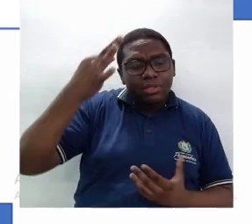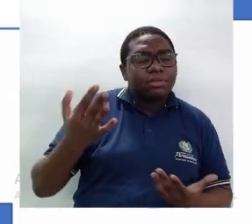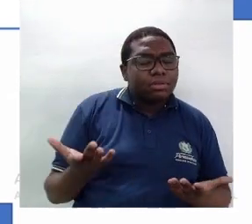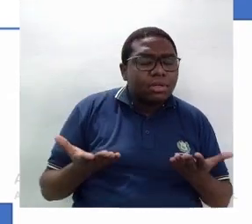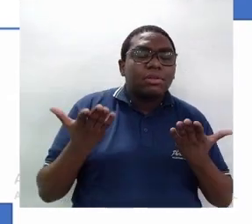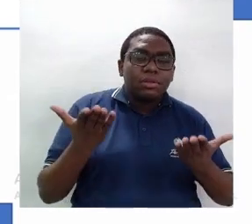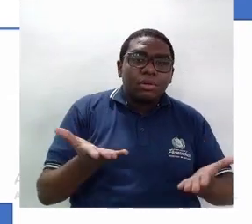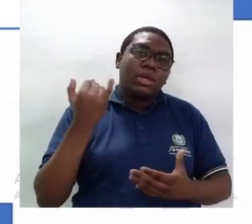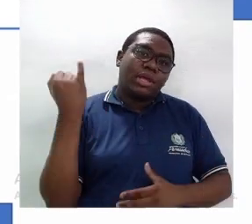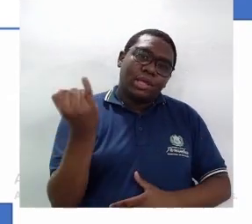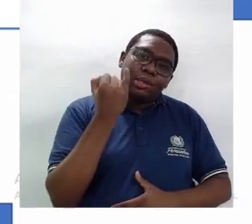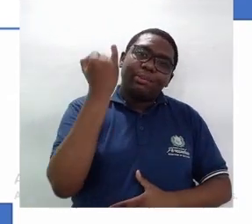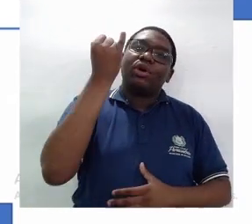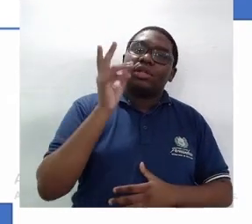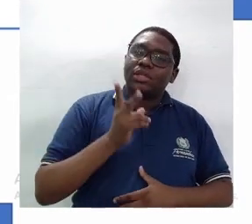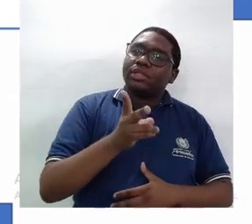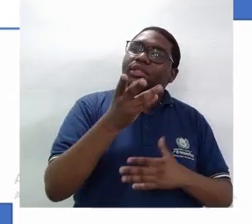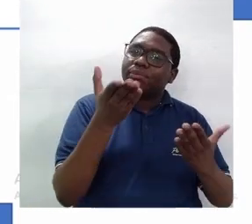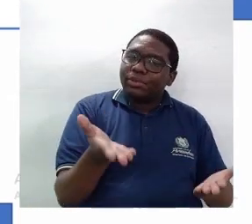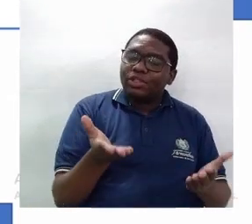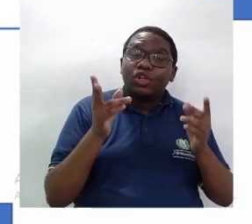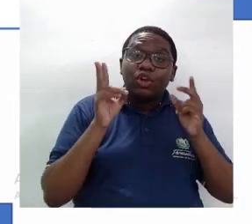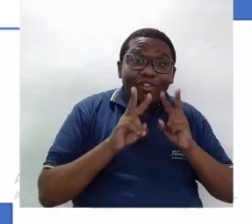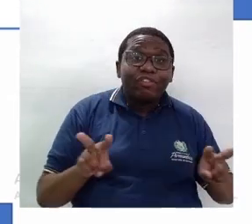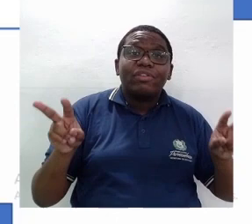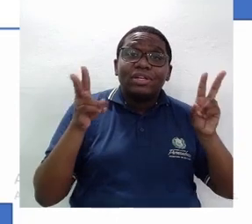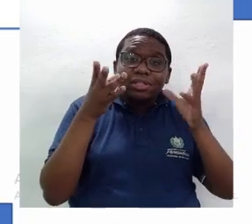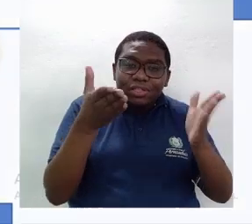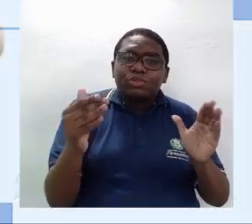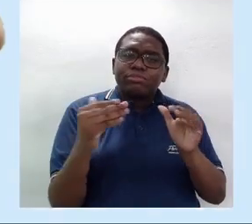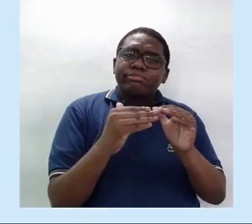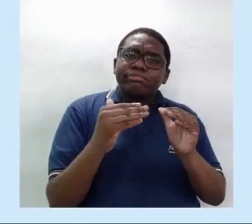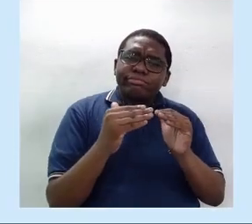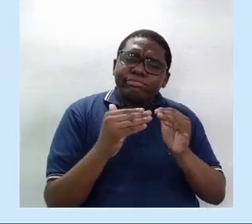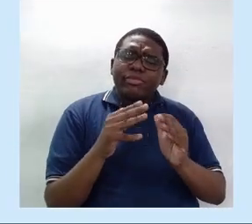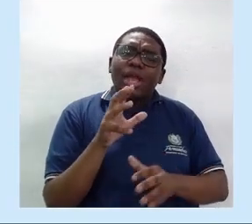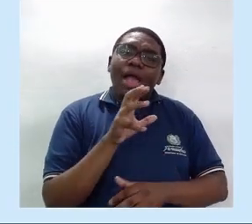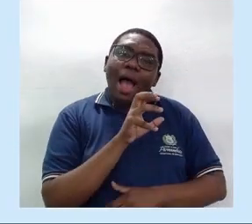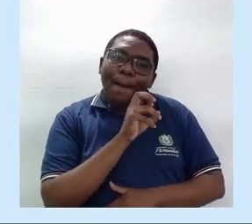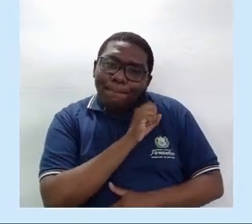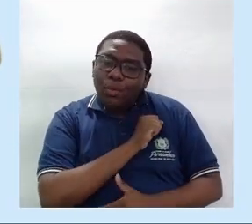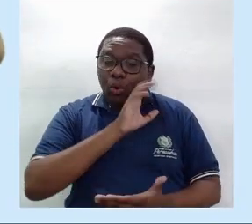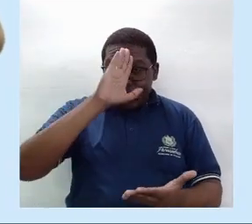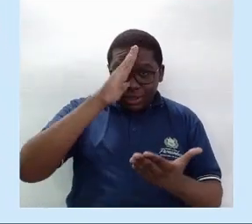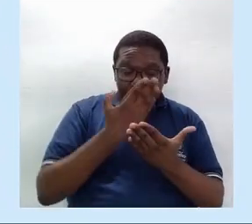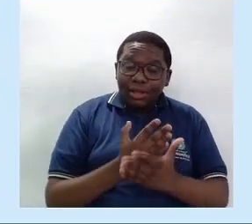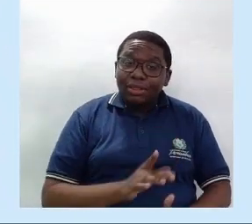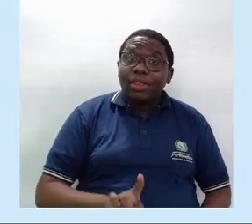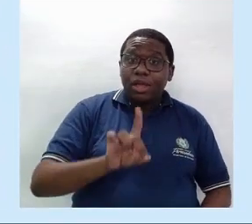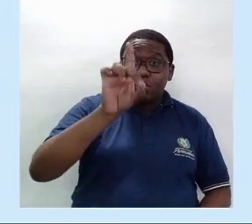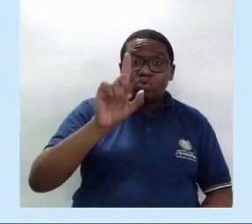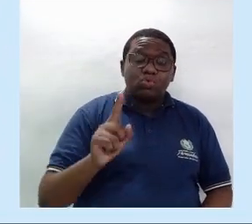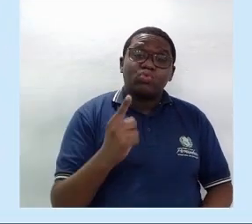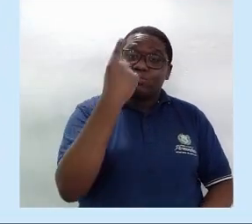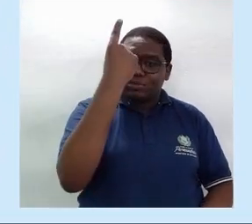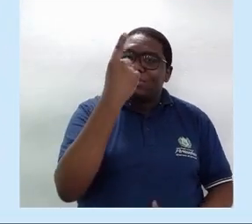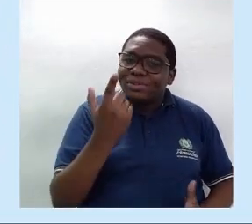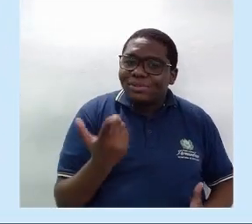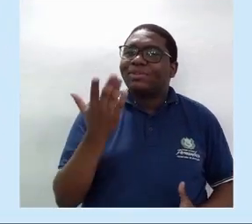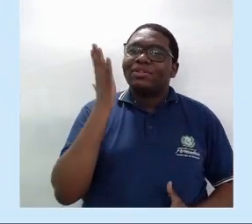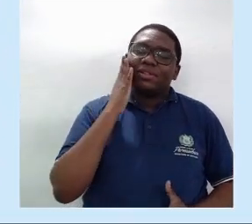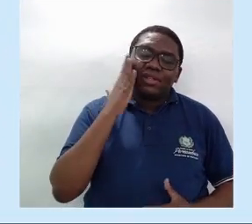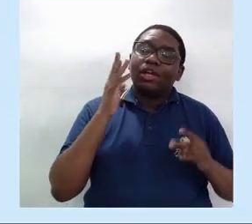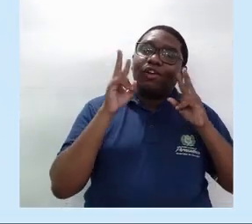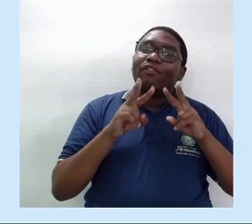importante sempre esta questão. Vejam só, pontos como o amor, certo? A crença em um Deus único. Vejam que